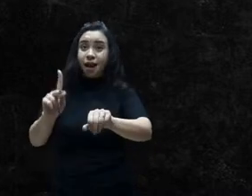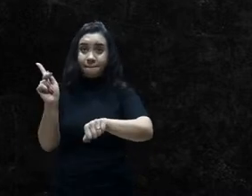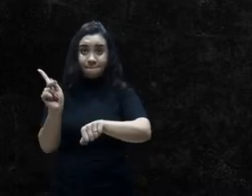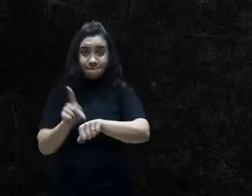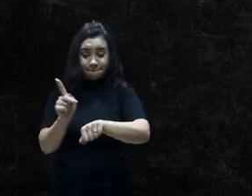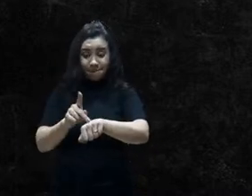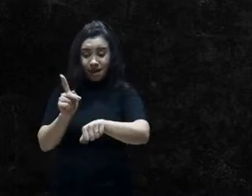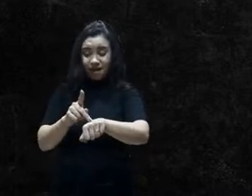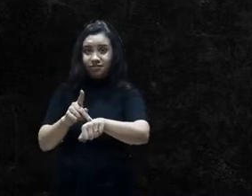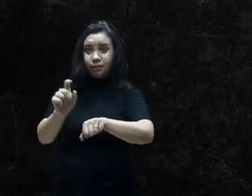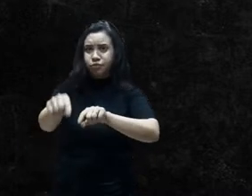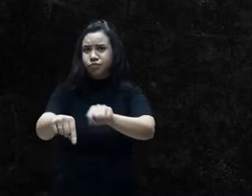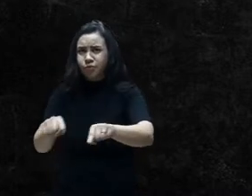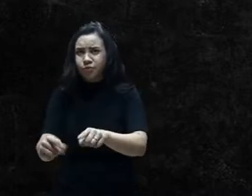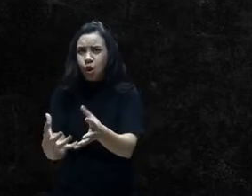secou por falta de umidade.